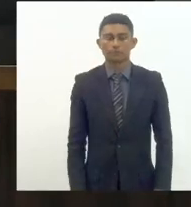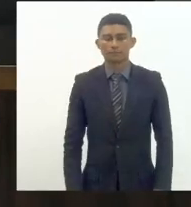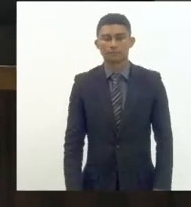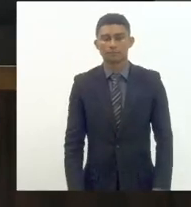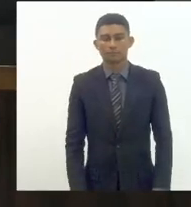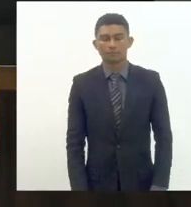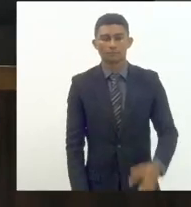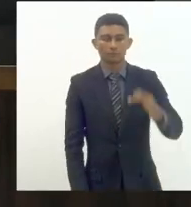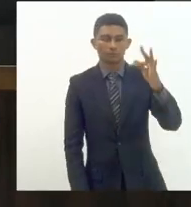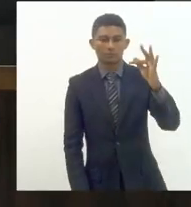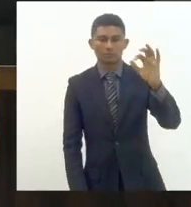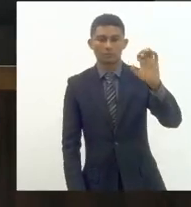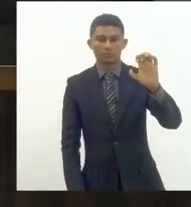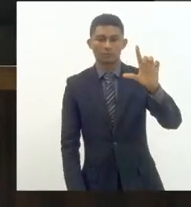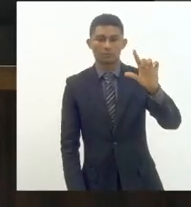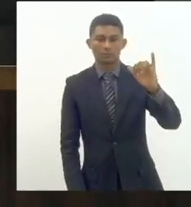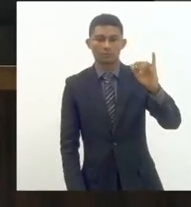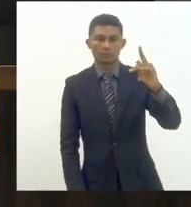Deputado Felipe Soares.